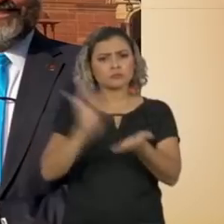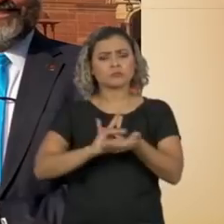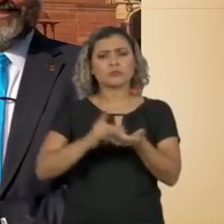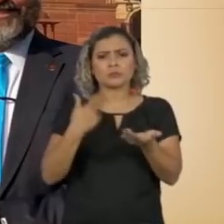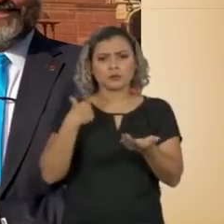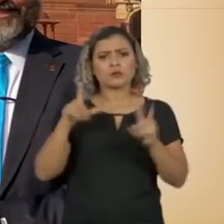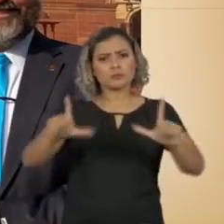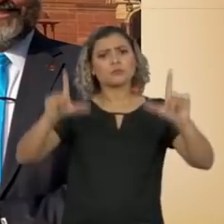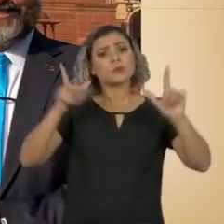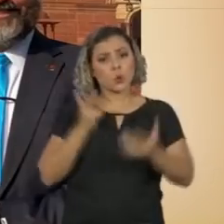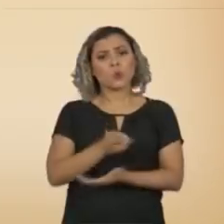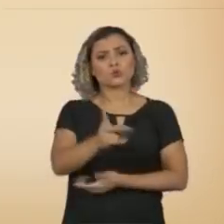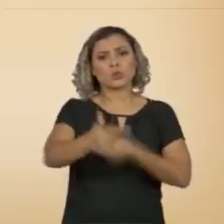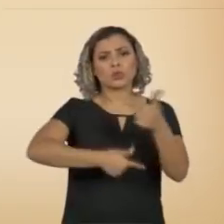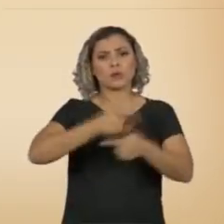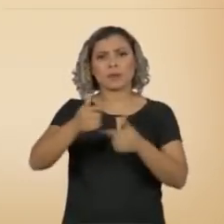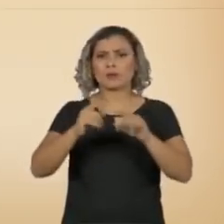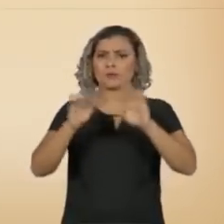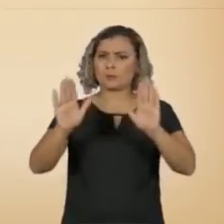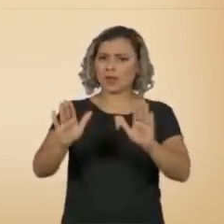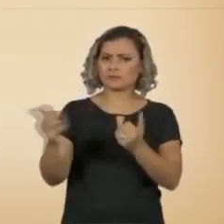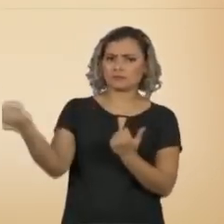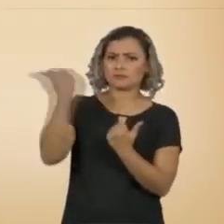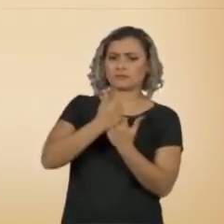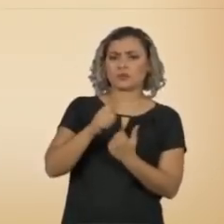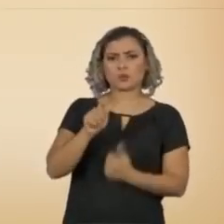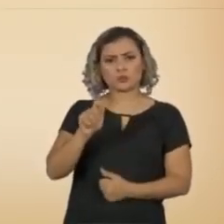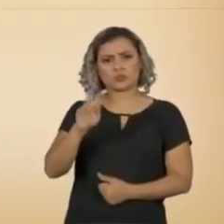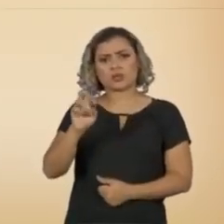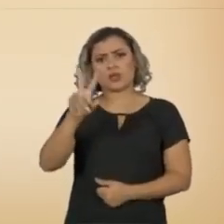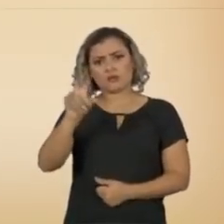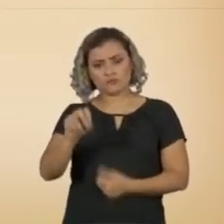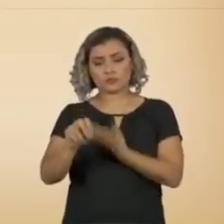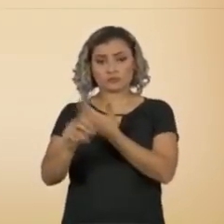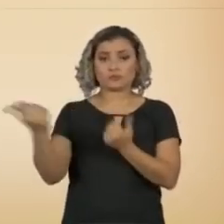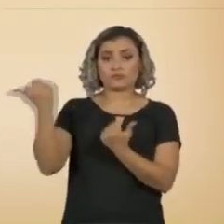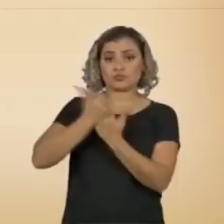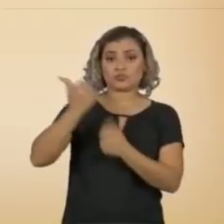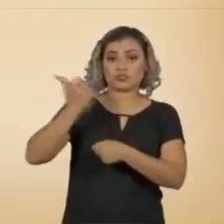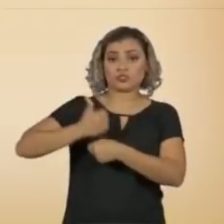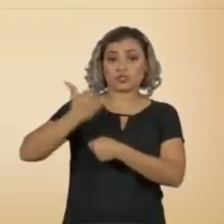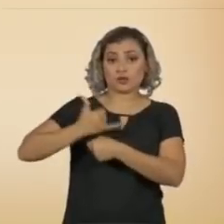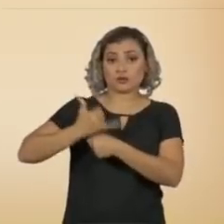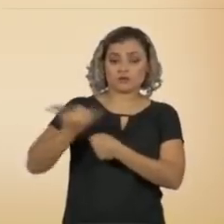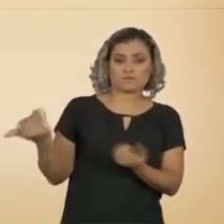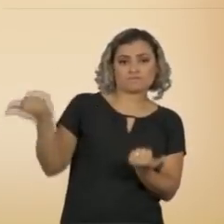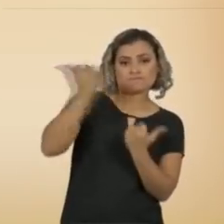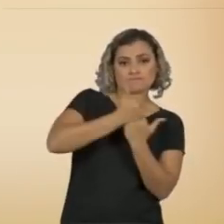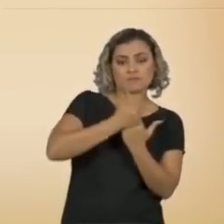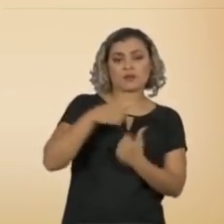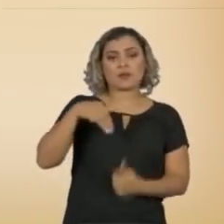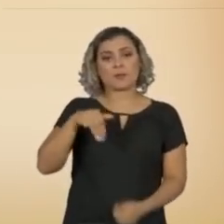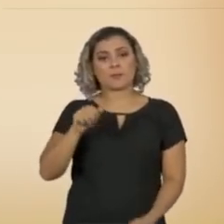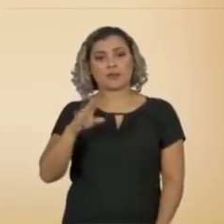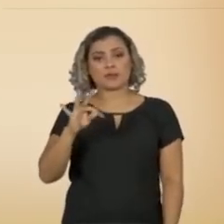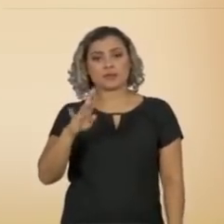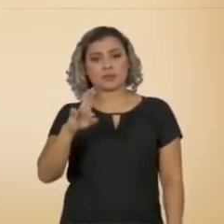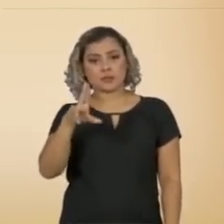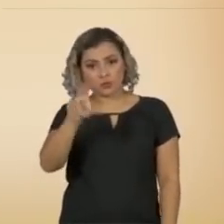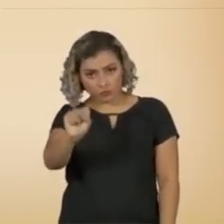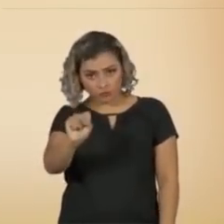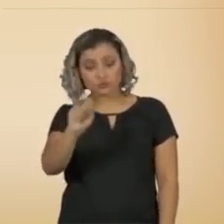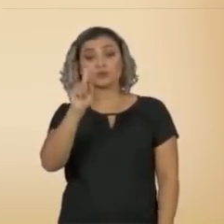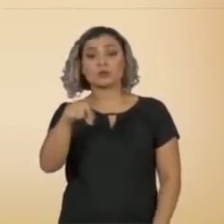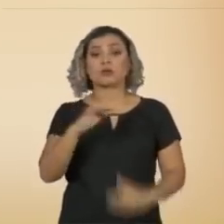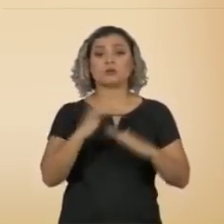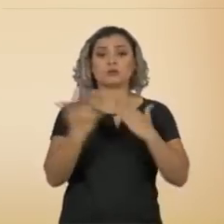Santini permaneceria na pasta. No lugar de Gustavo Chaves, assume a chefia do setor de imprensa Matheus Colombo Mendes, que se define nas